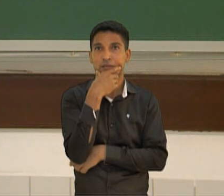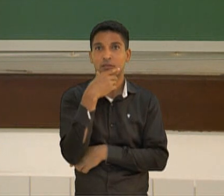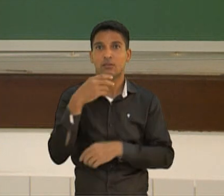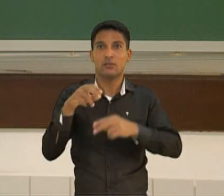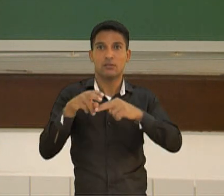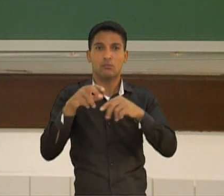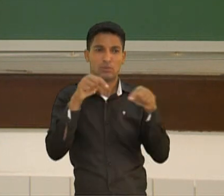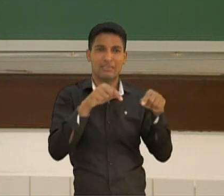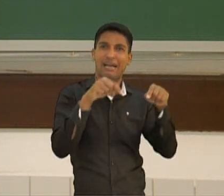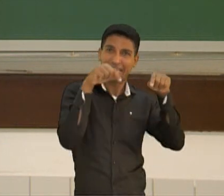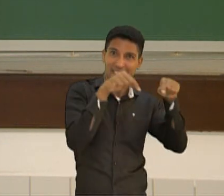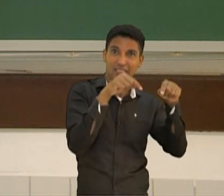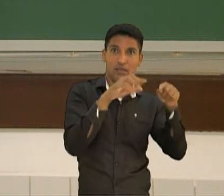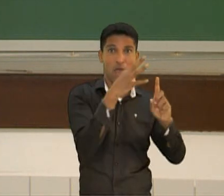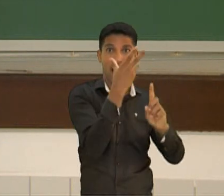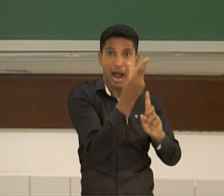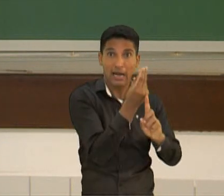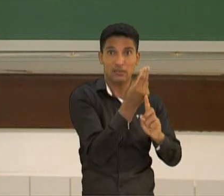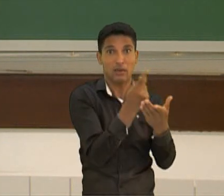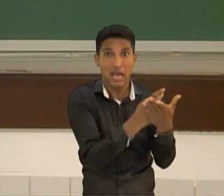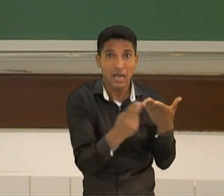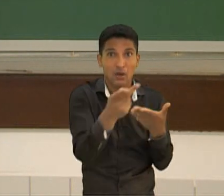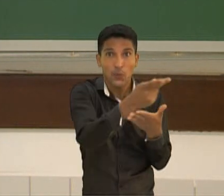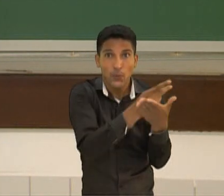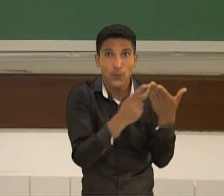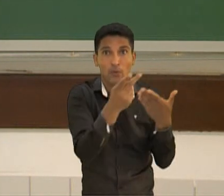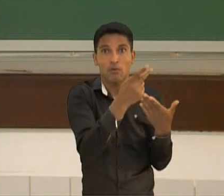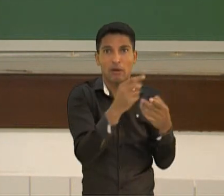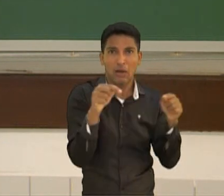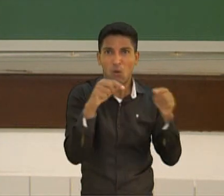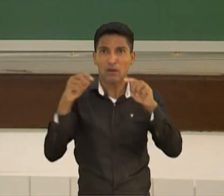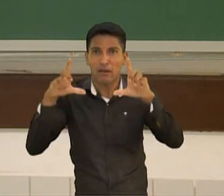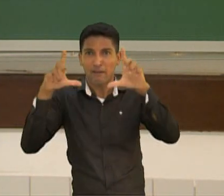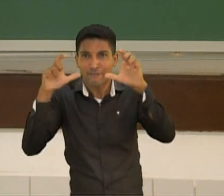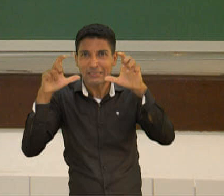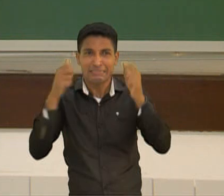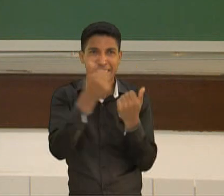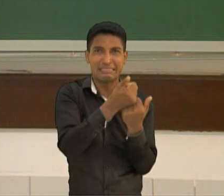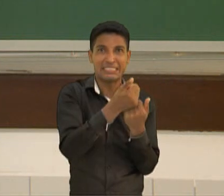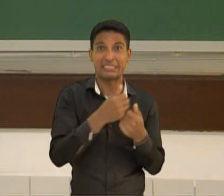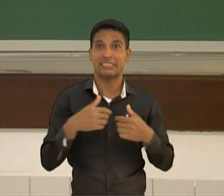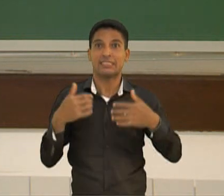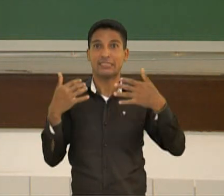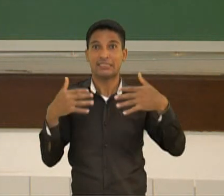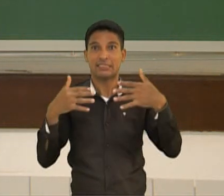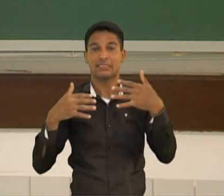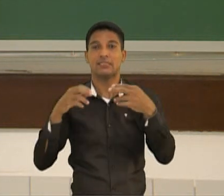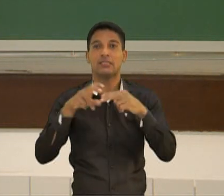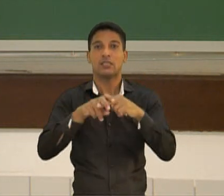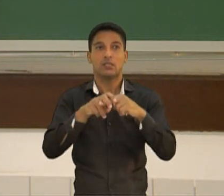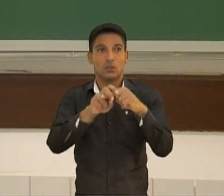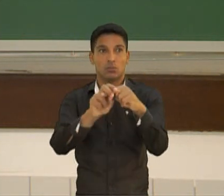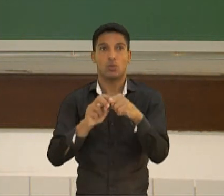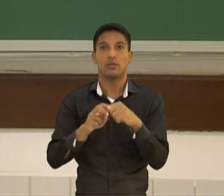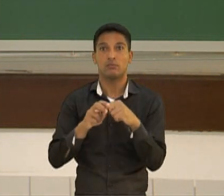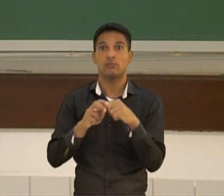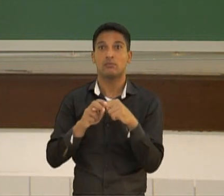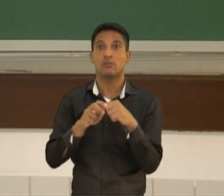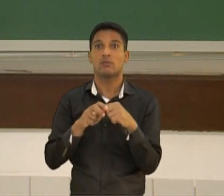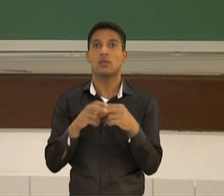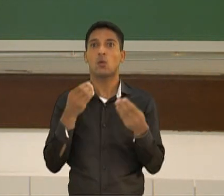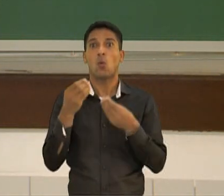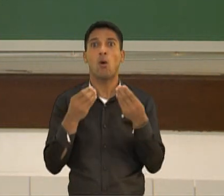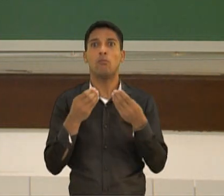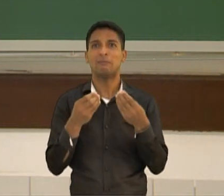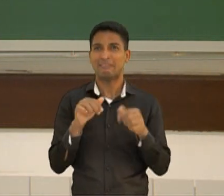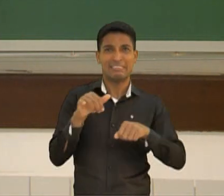consideravam arte. Olha que interessante que foi. Isso é um marco, gente, na história da arte. Então, é por isso que a gente tem que aprender e acompanhar.